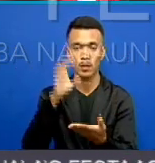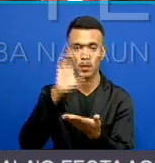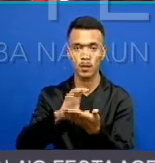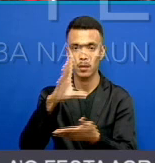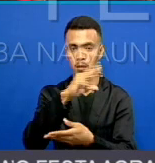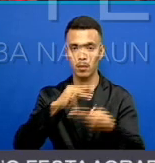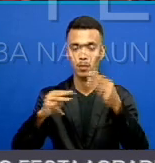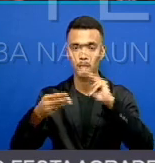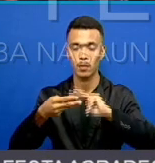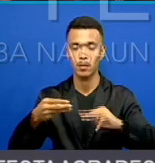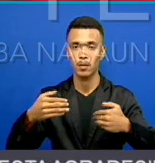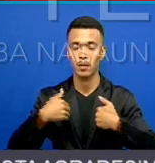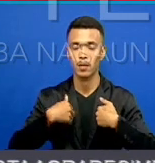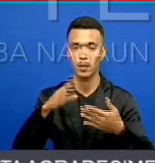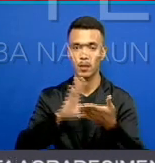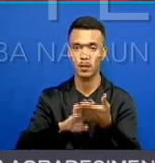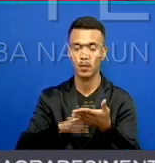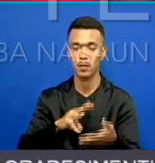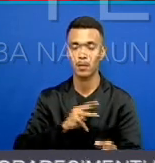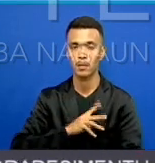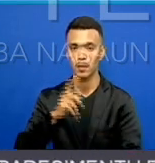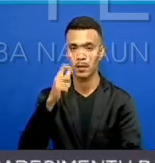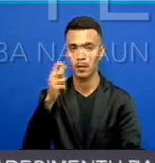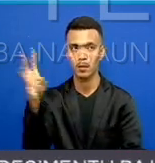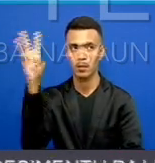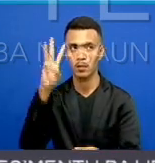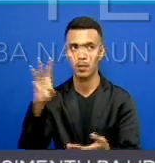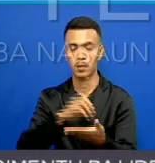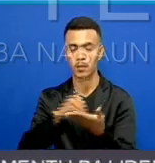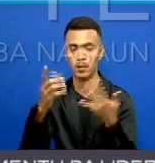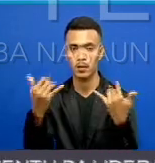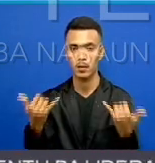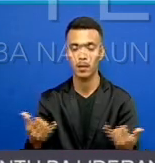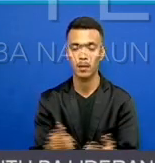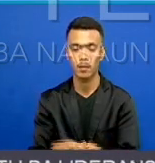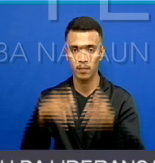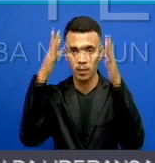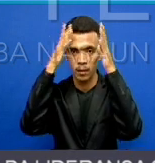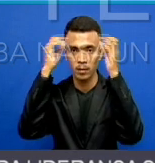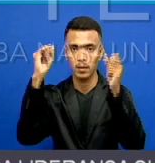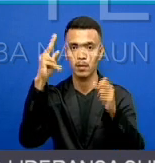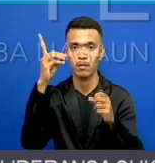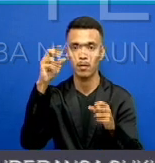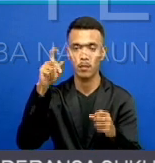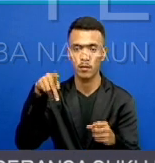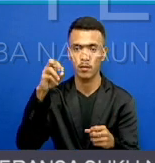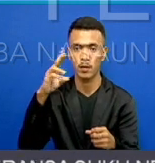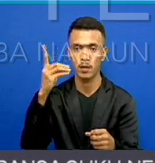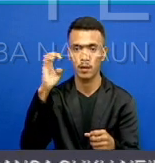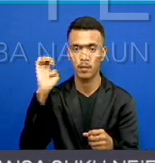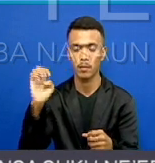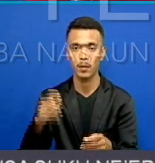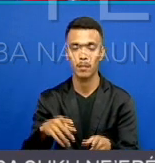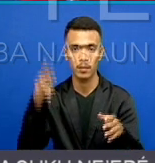Geral Kairala Manatutu, quarta-feira, semana ne. Presidente Infordepe Domingos Martins Sateting, Ministério da Educação